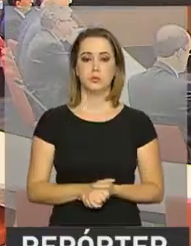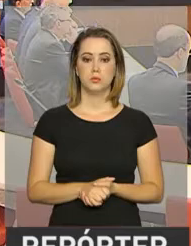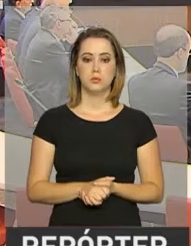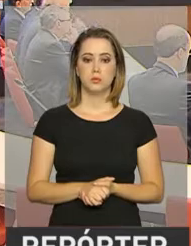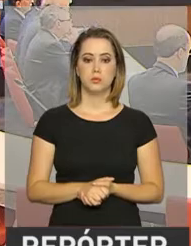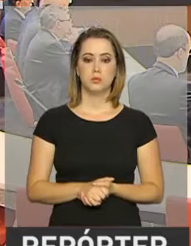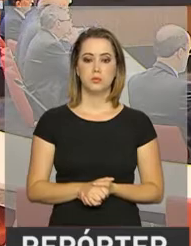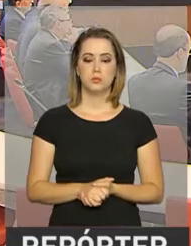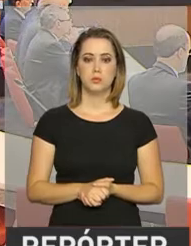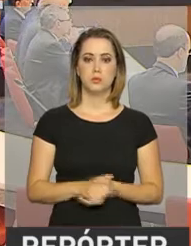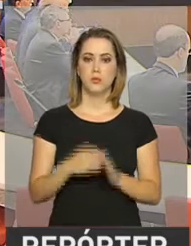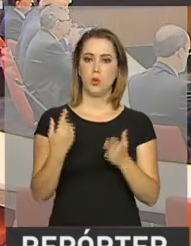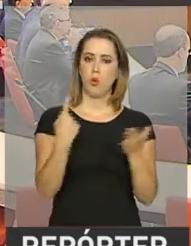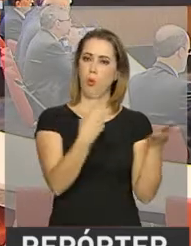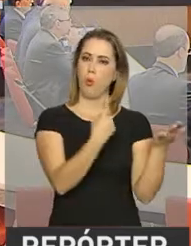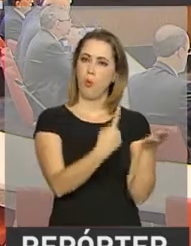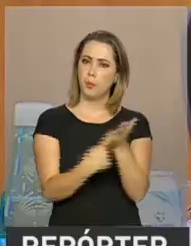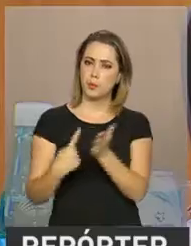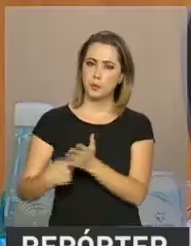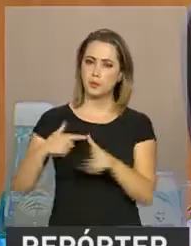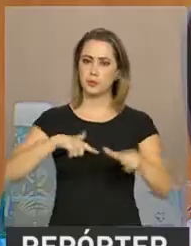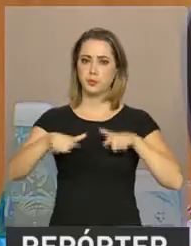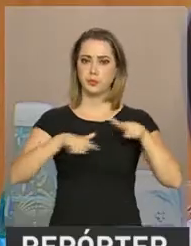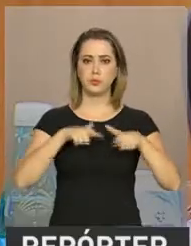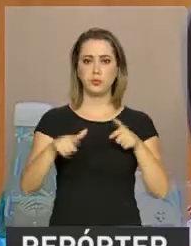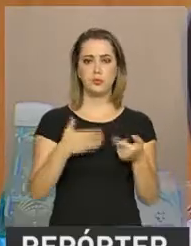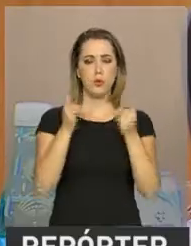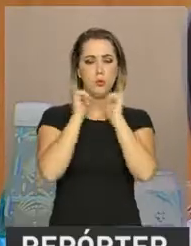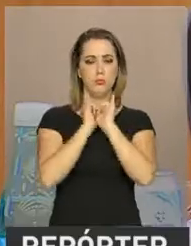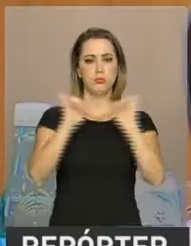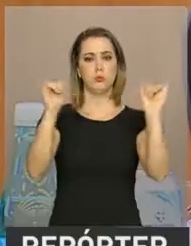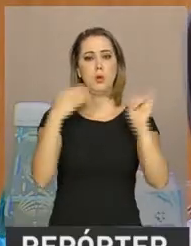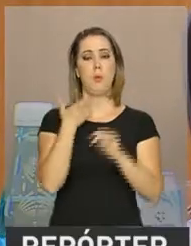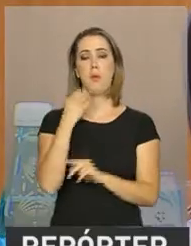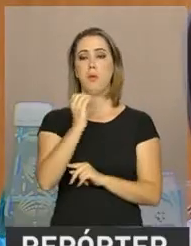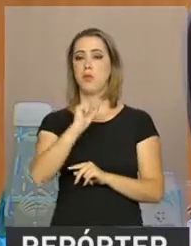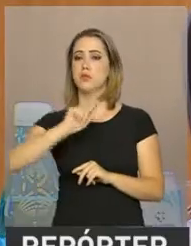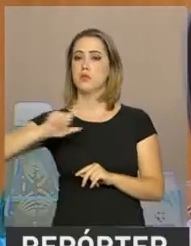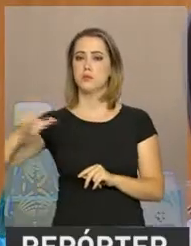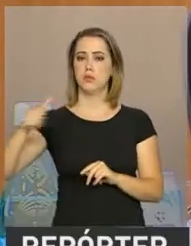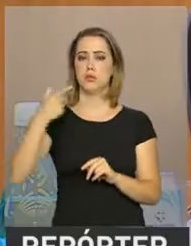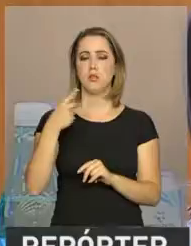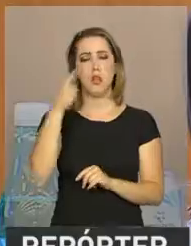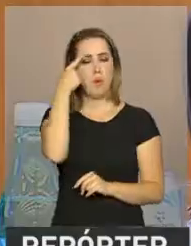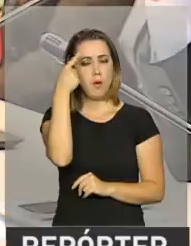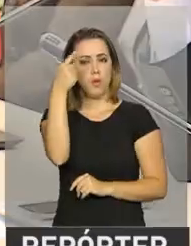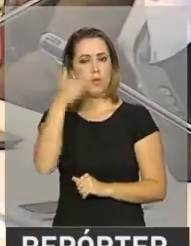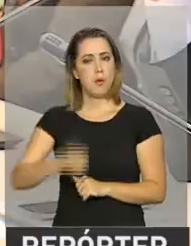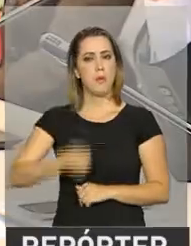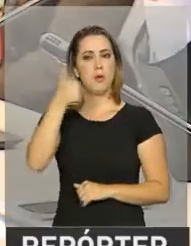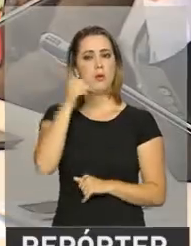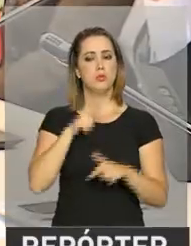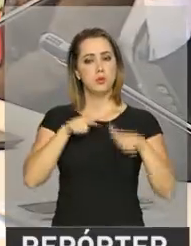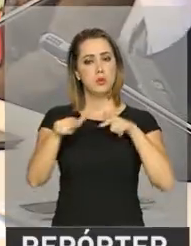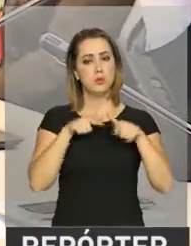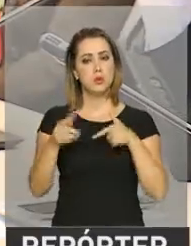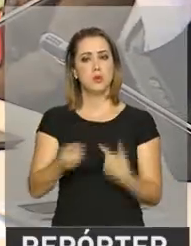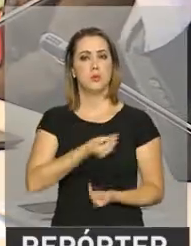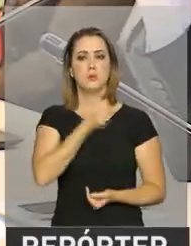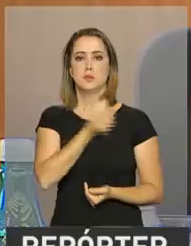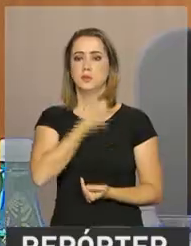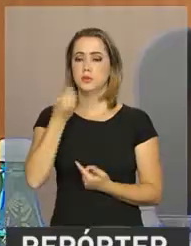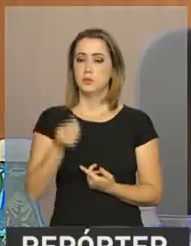aqui a agenda de trabalho anunciada pelo banco central a idéia é dar transparência para as ações da instituição e melhorar a vida do